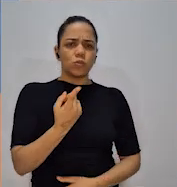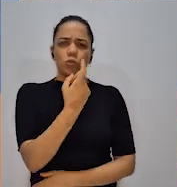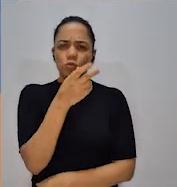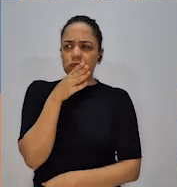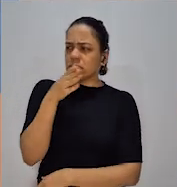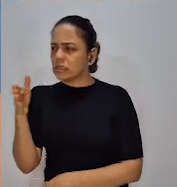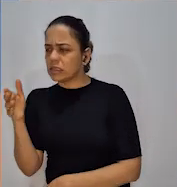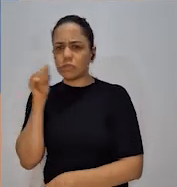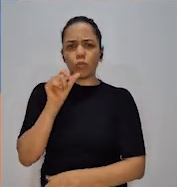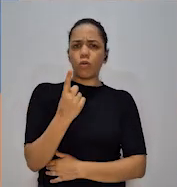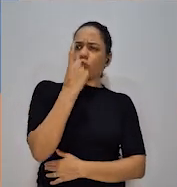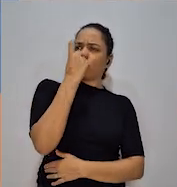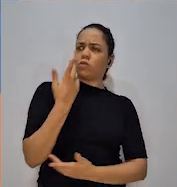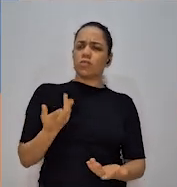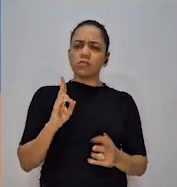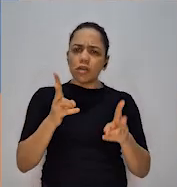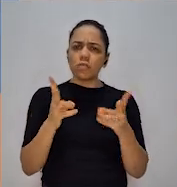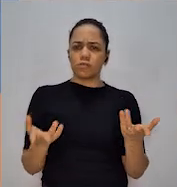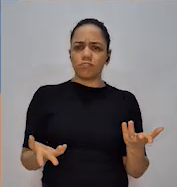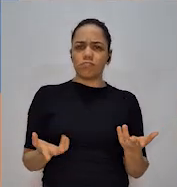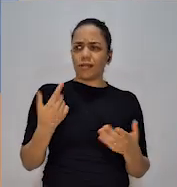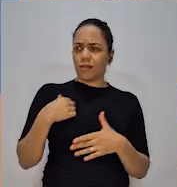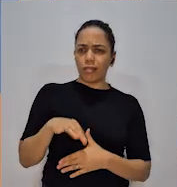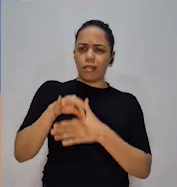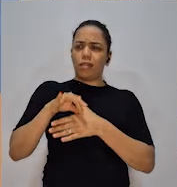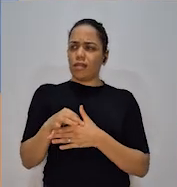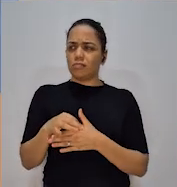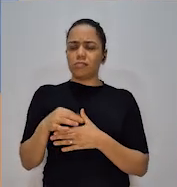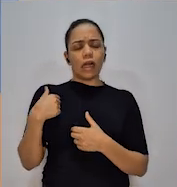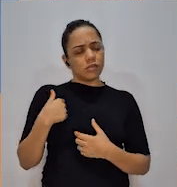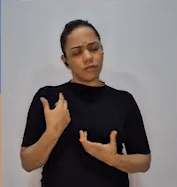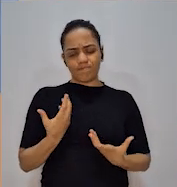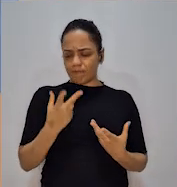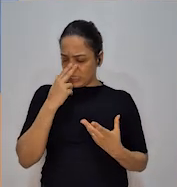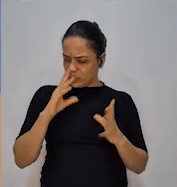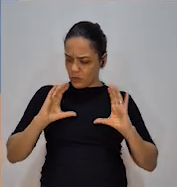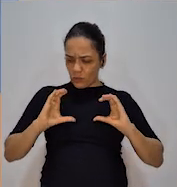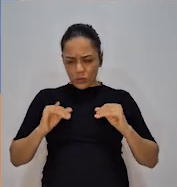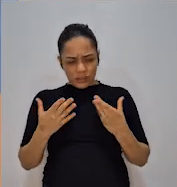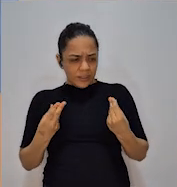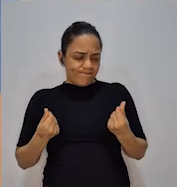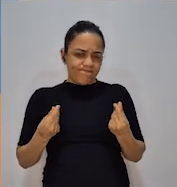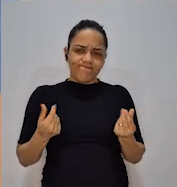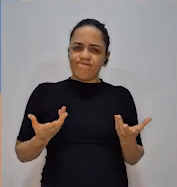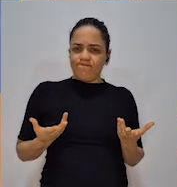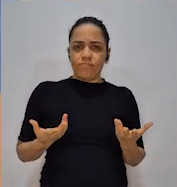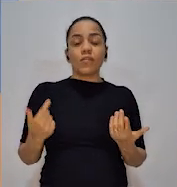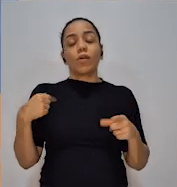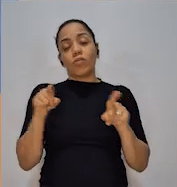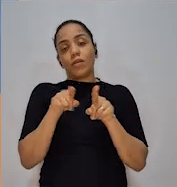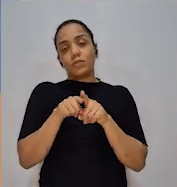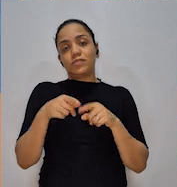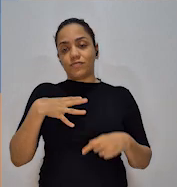especialmente as mulheres em posição de liderança, já passaram por situações similares. Isso sempre me gerou muito desconforto. Além disso, sou mãe da Nina e